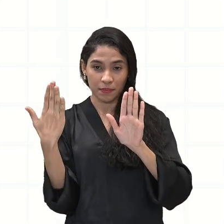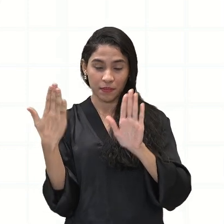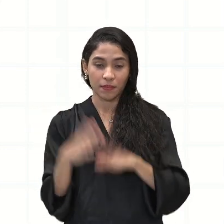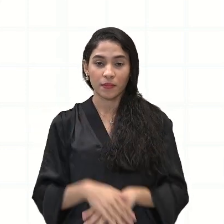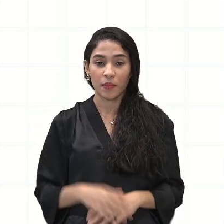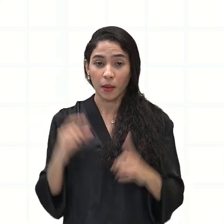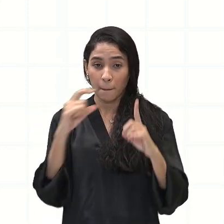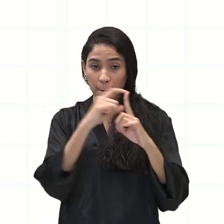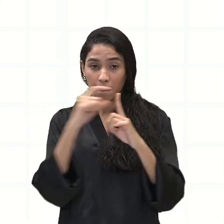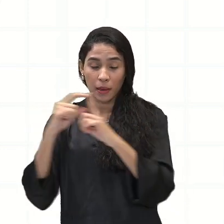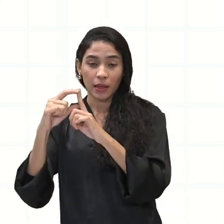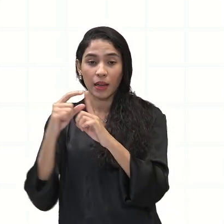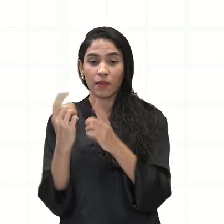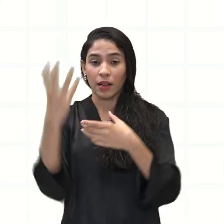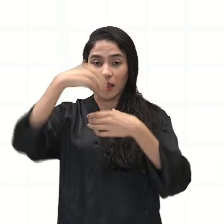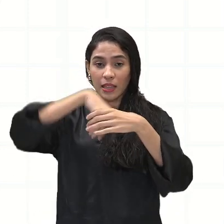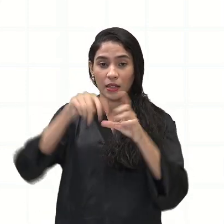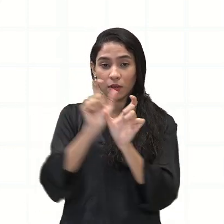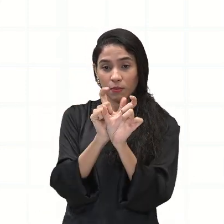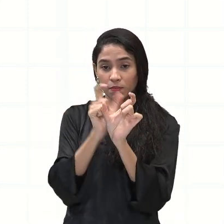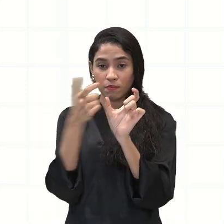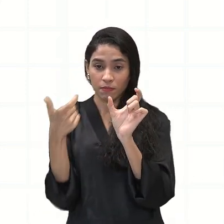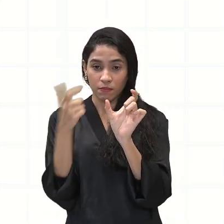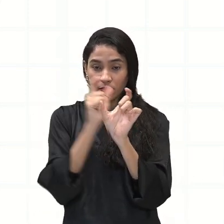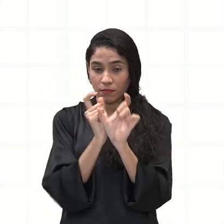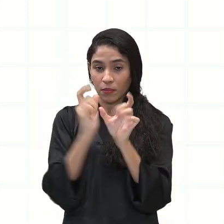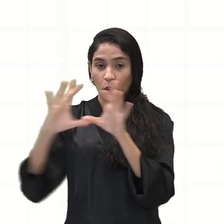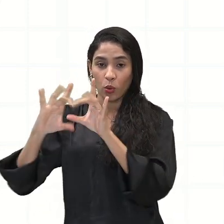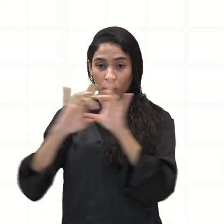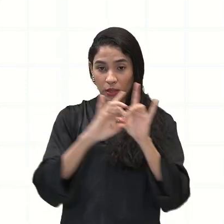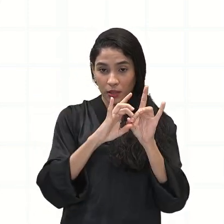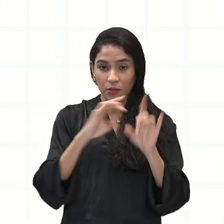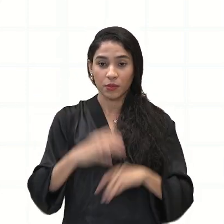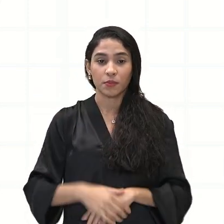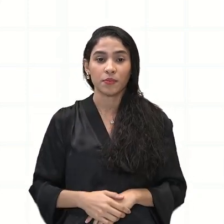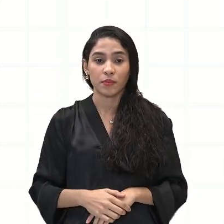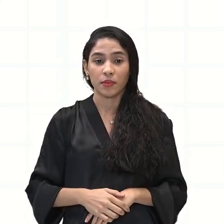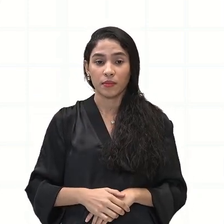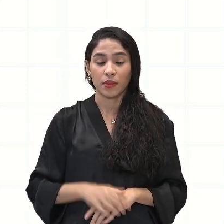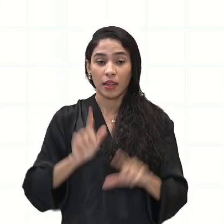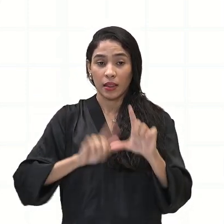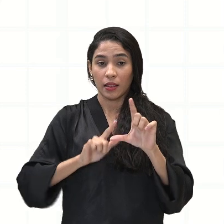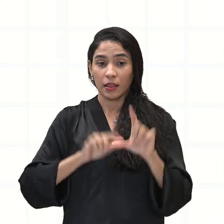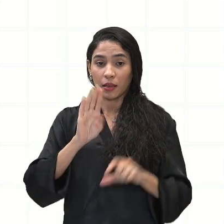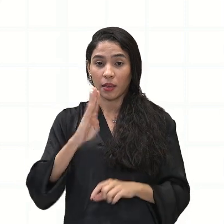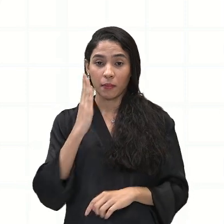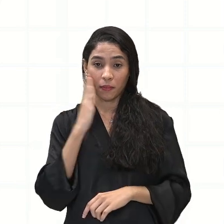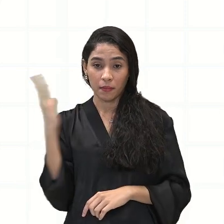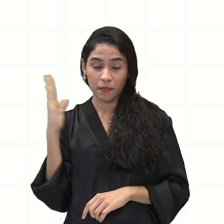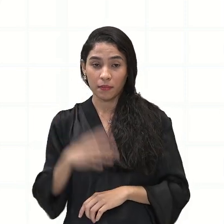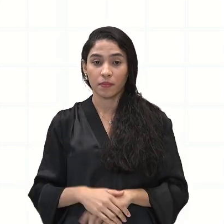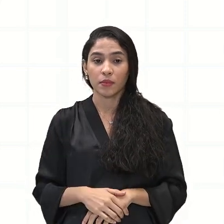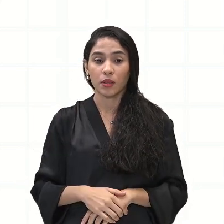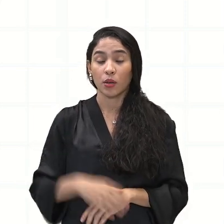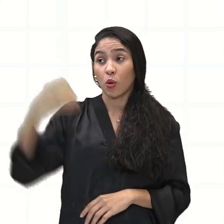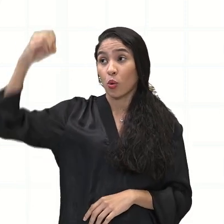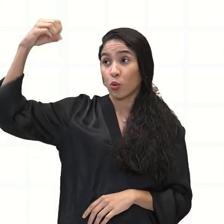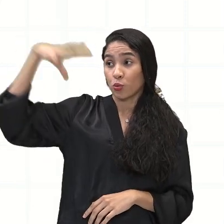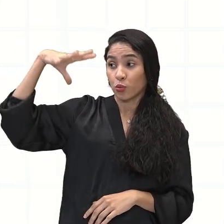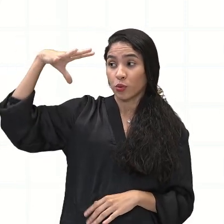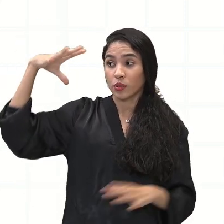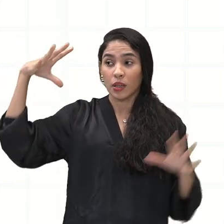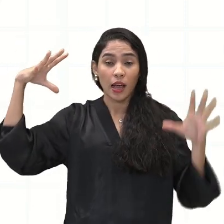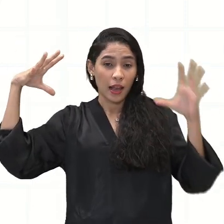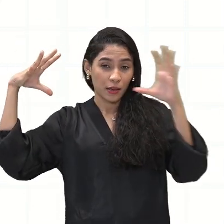palavras opostas dentro de um contexto. Na letra B, a luz e a